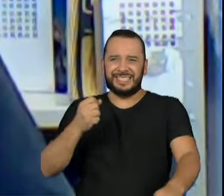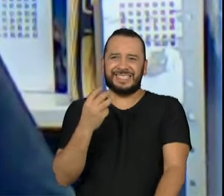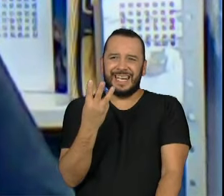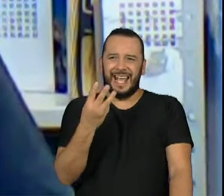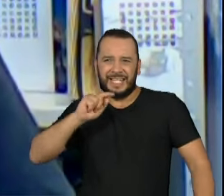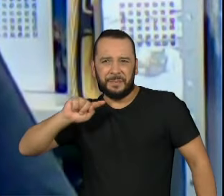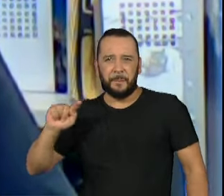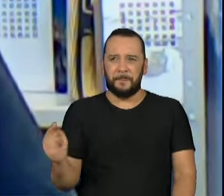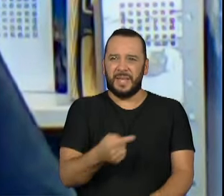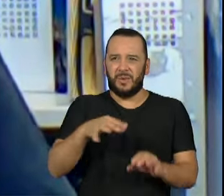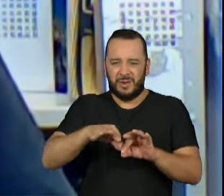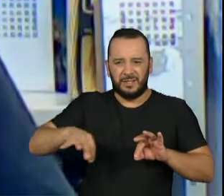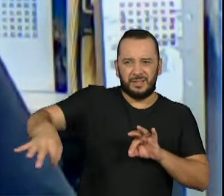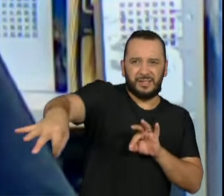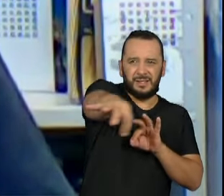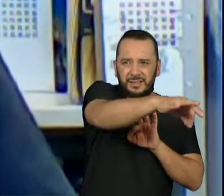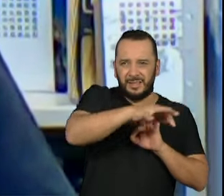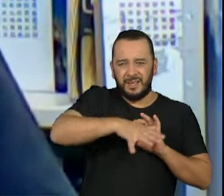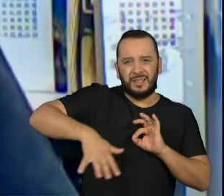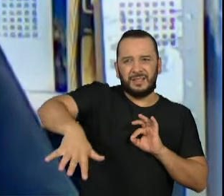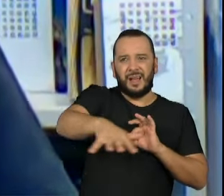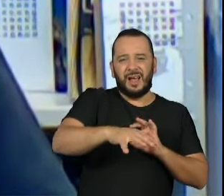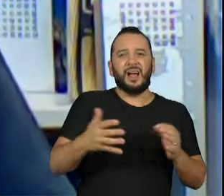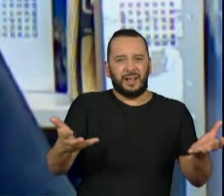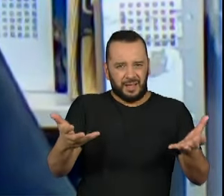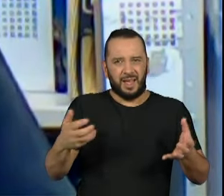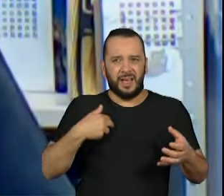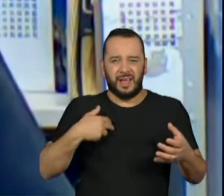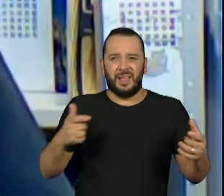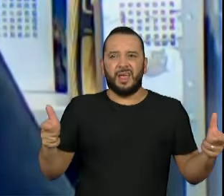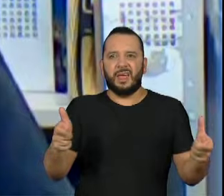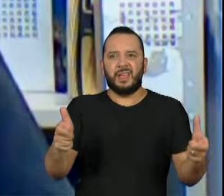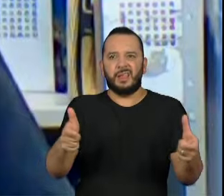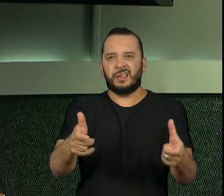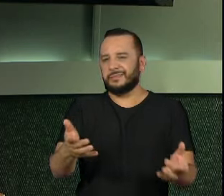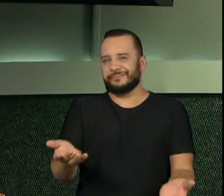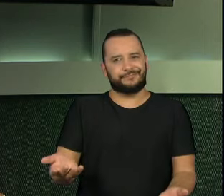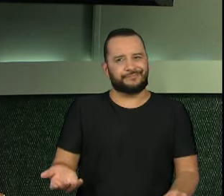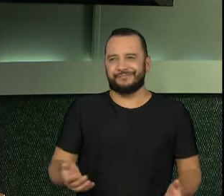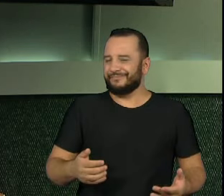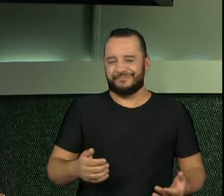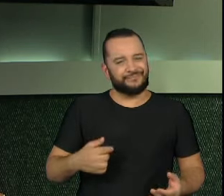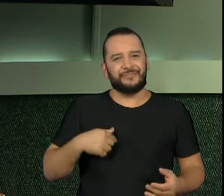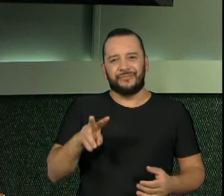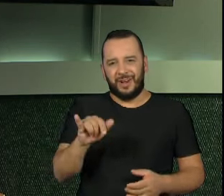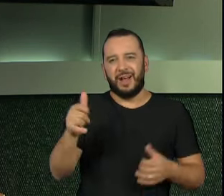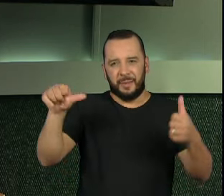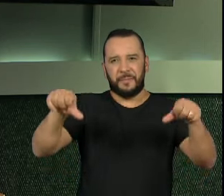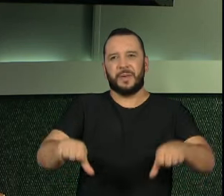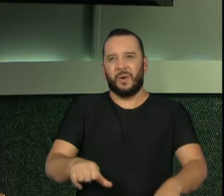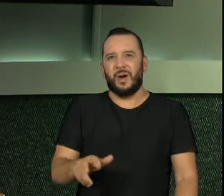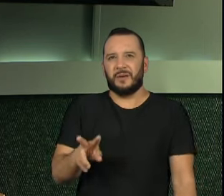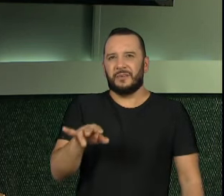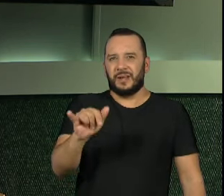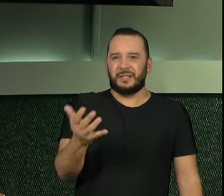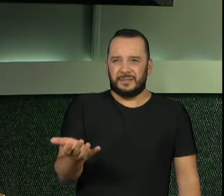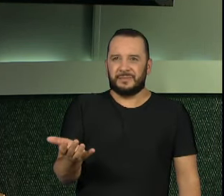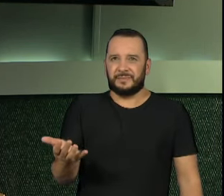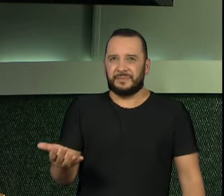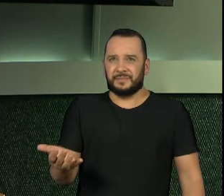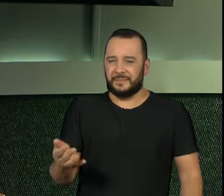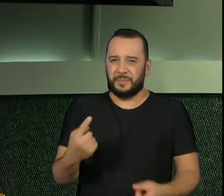isso causa uma ocupação que vai ficar cada vez pior, com muito avanço